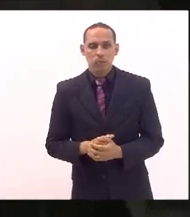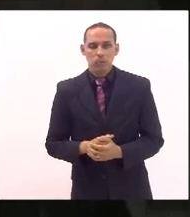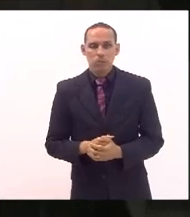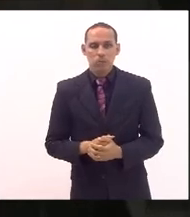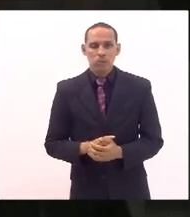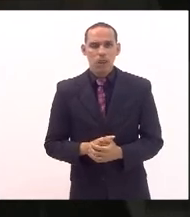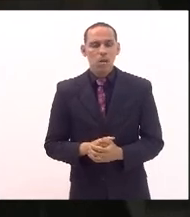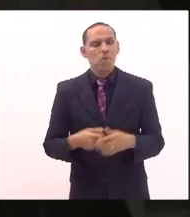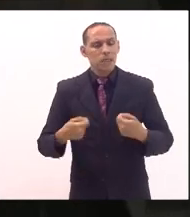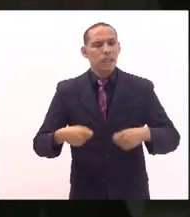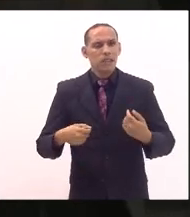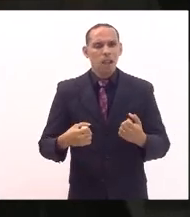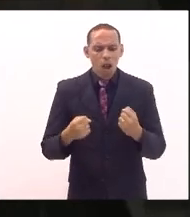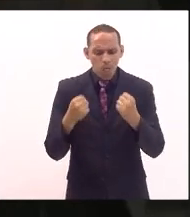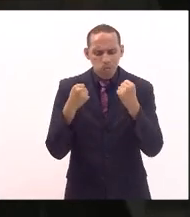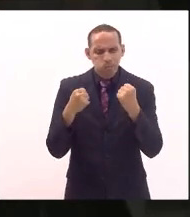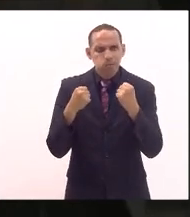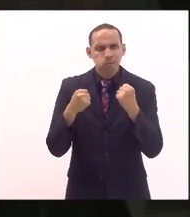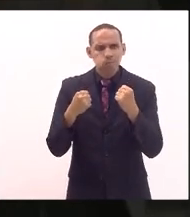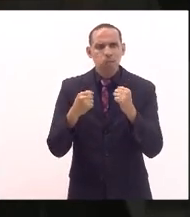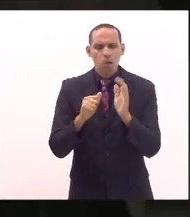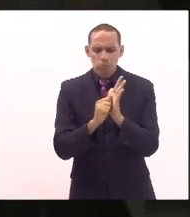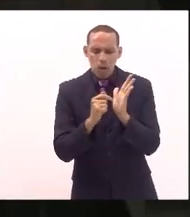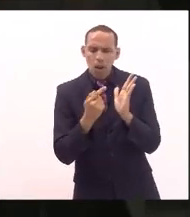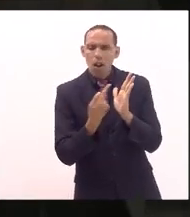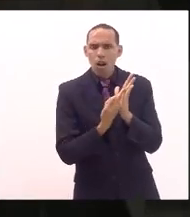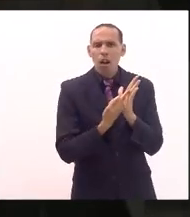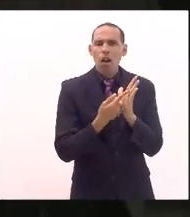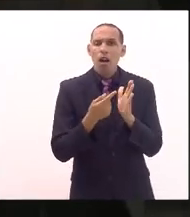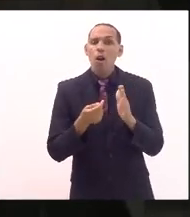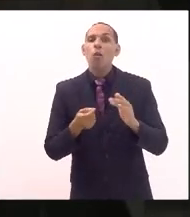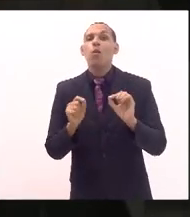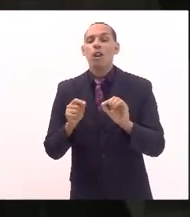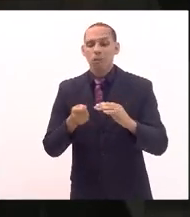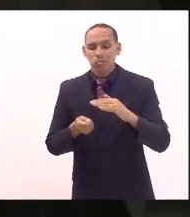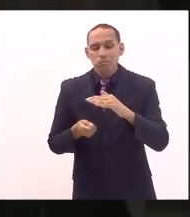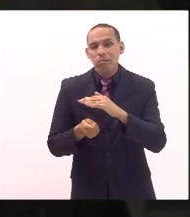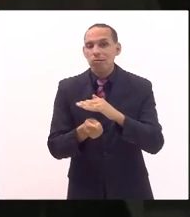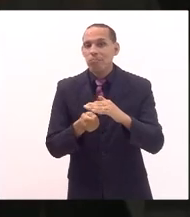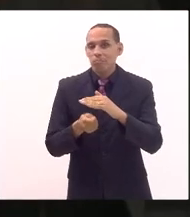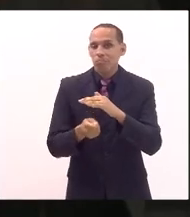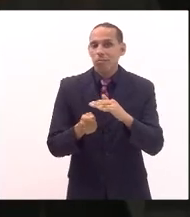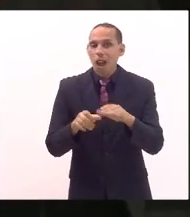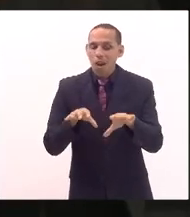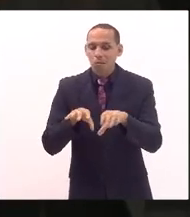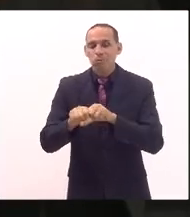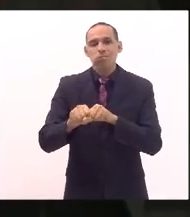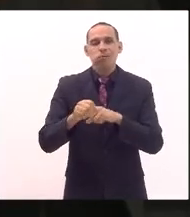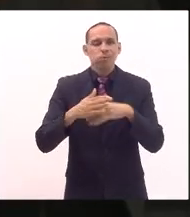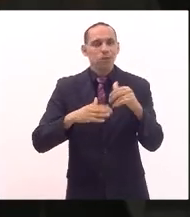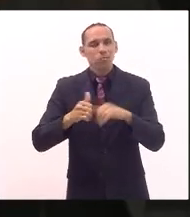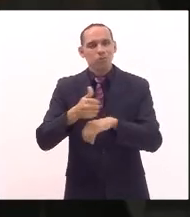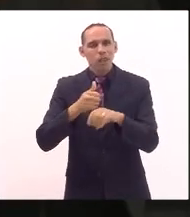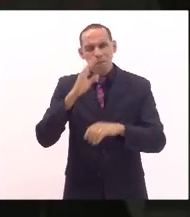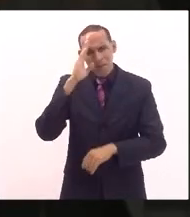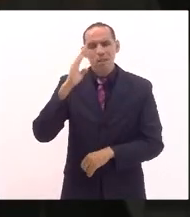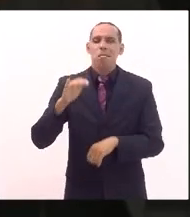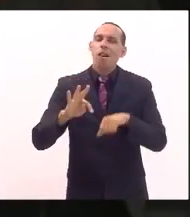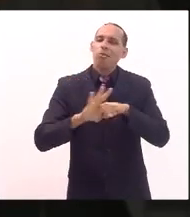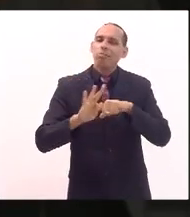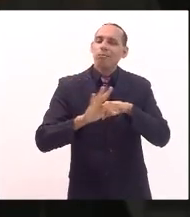forte robusta o investimento de formação profissional sobretudo em nível